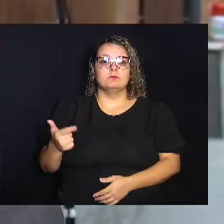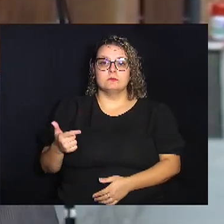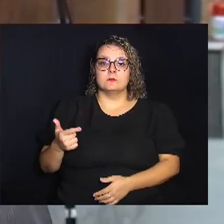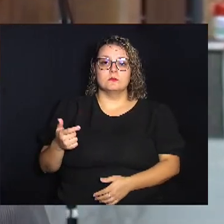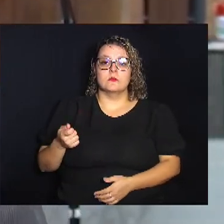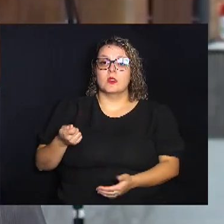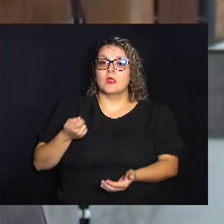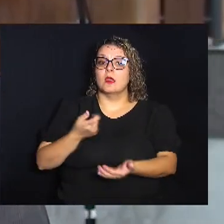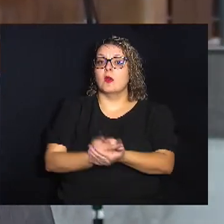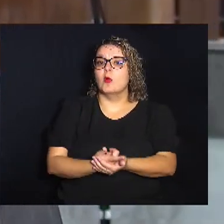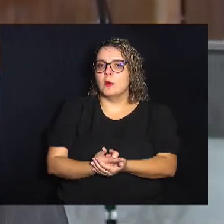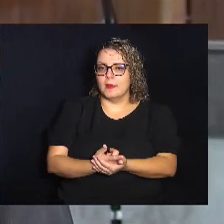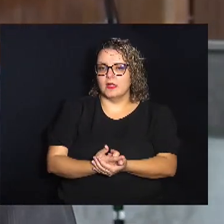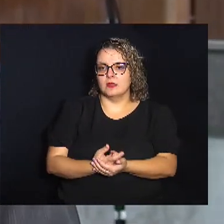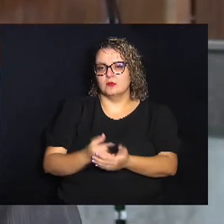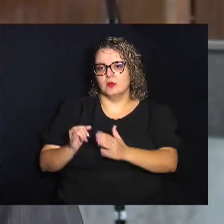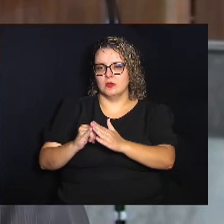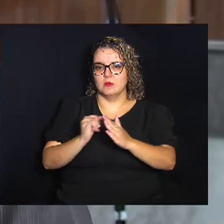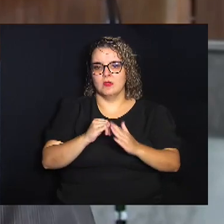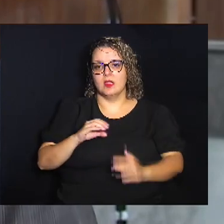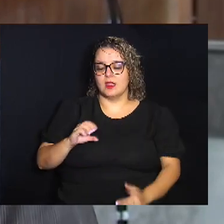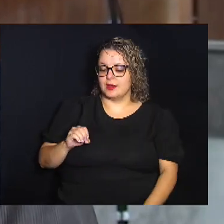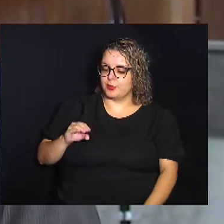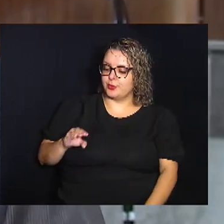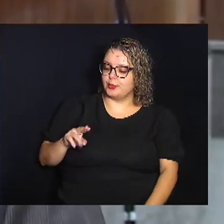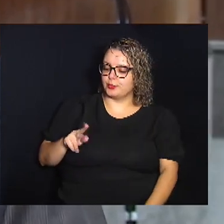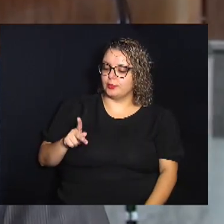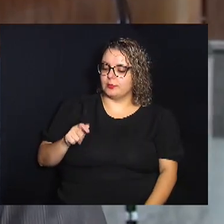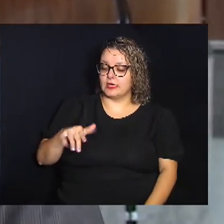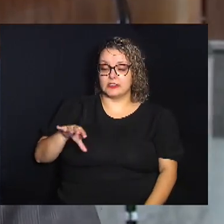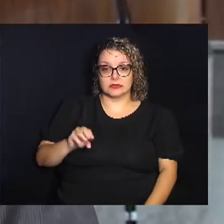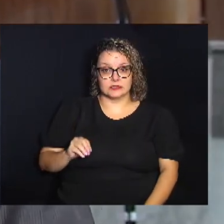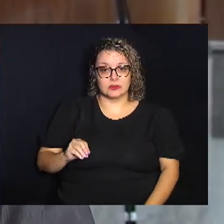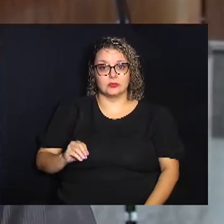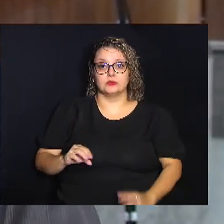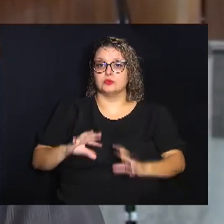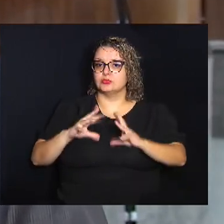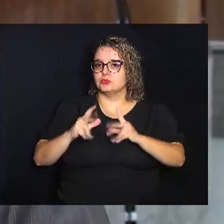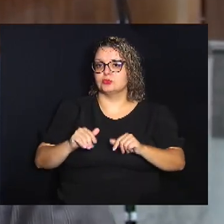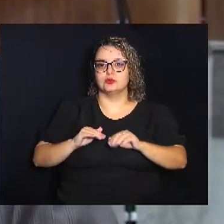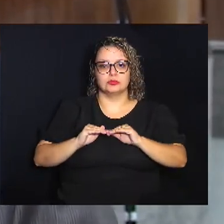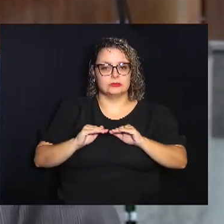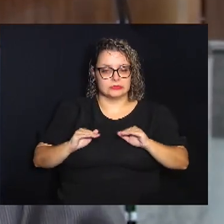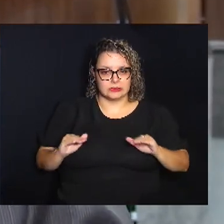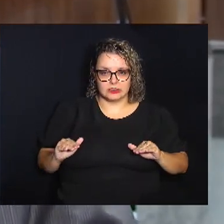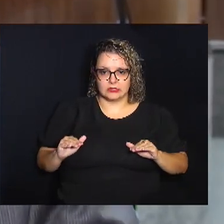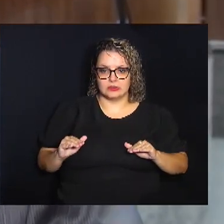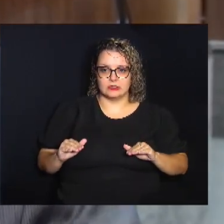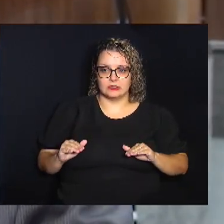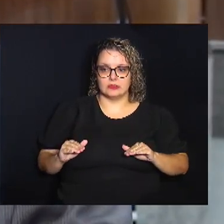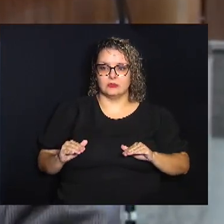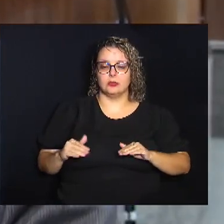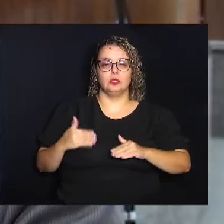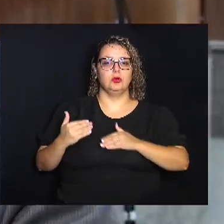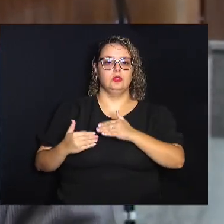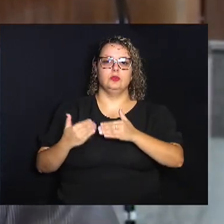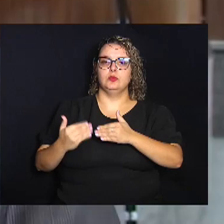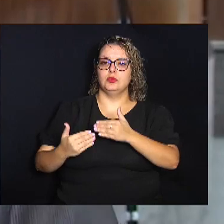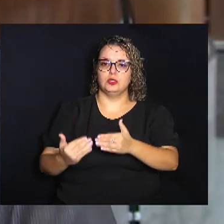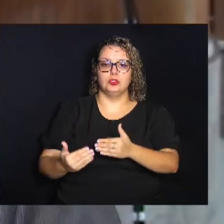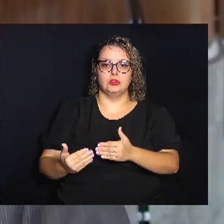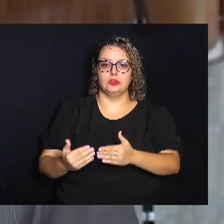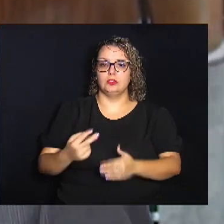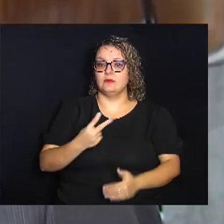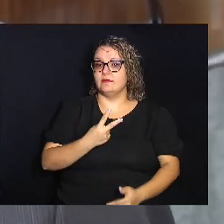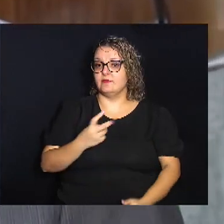imóvel. São todas ocupações totalmente estáveis, processos de 20,